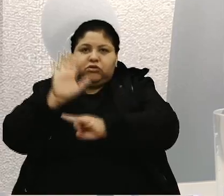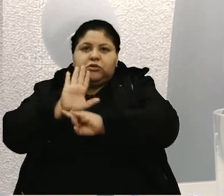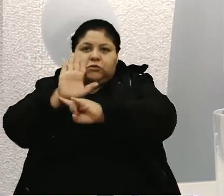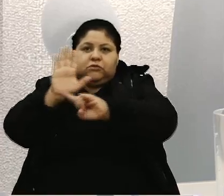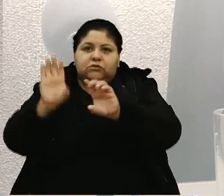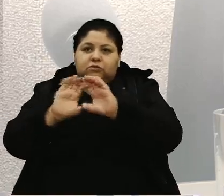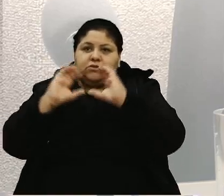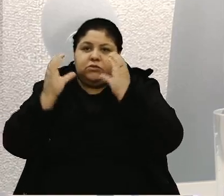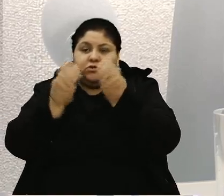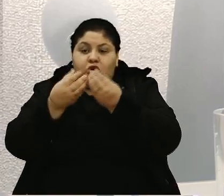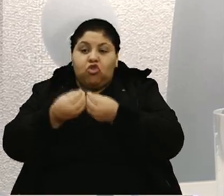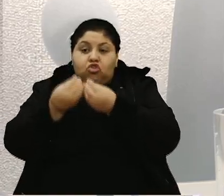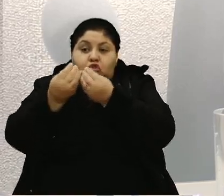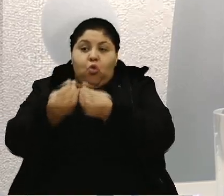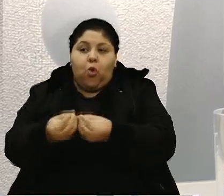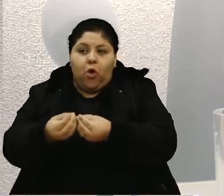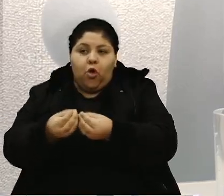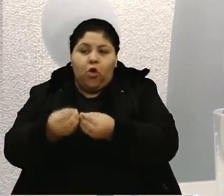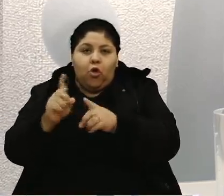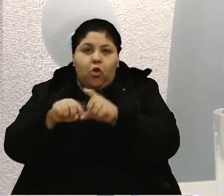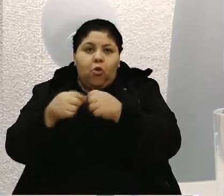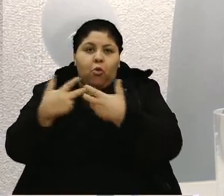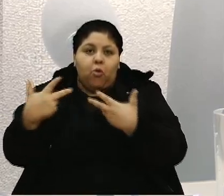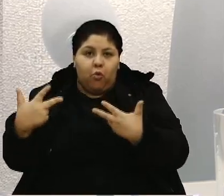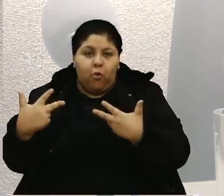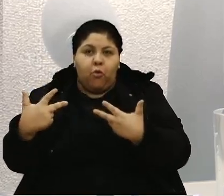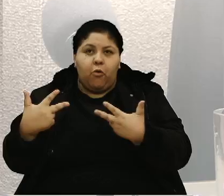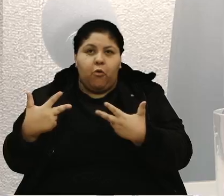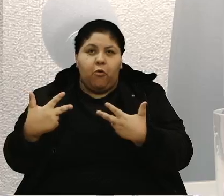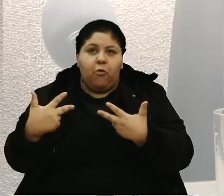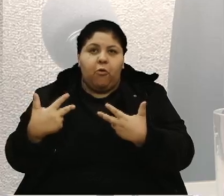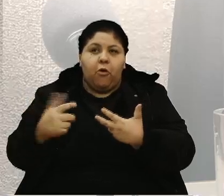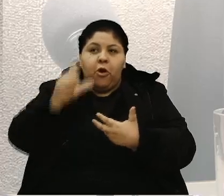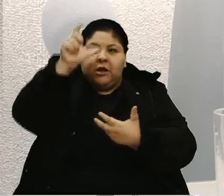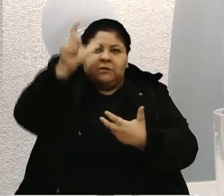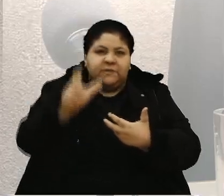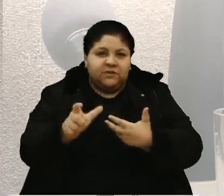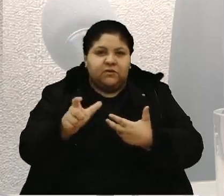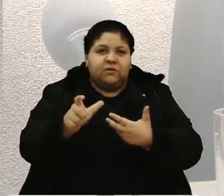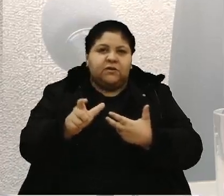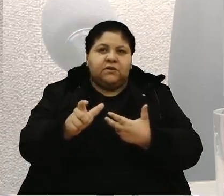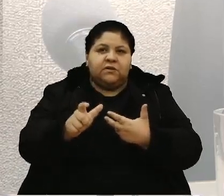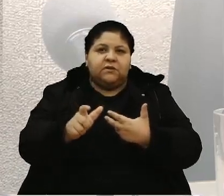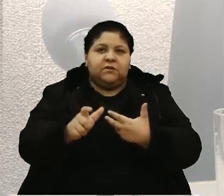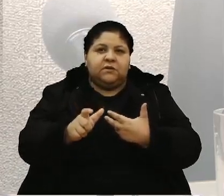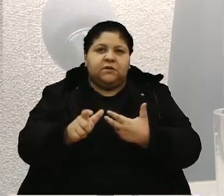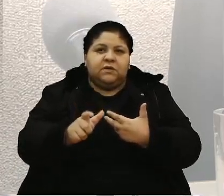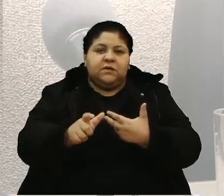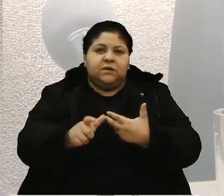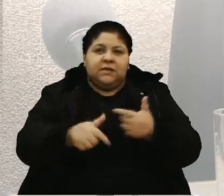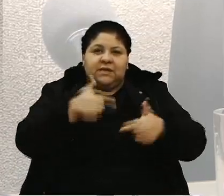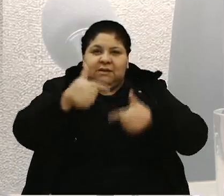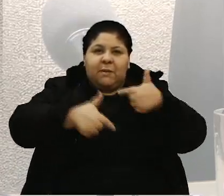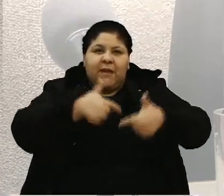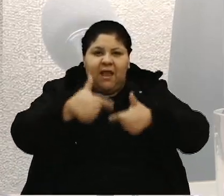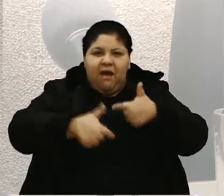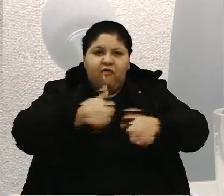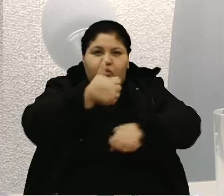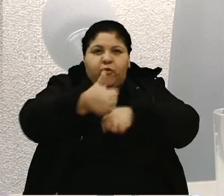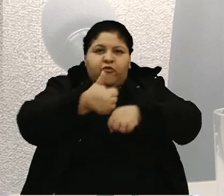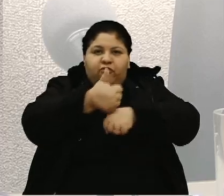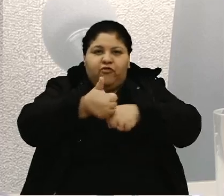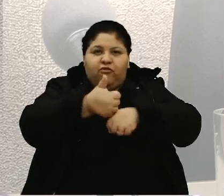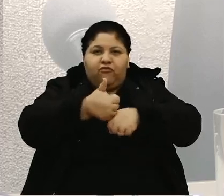doando material e os moradores que eram pedreiros fizeram. Hoje eu sei que não é